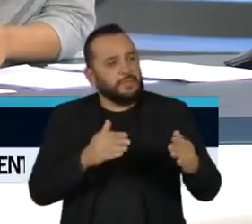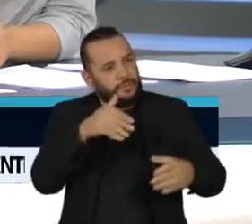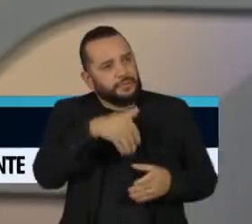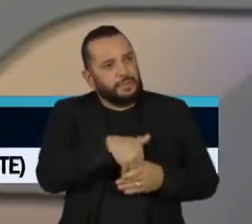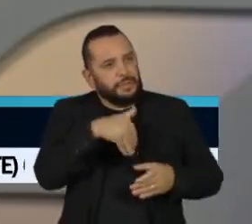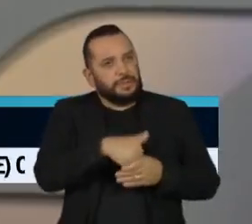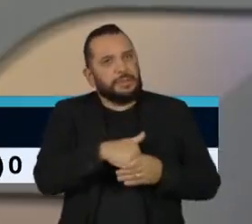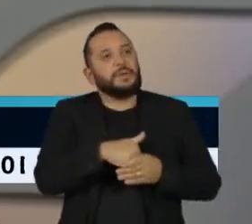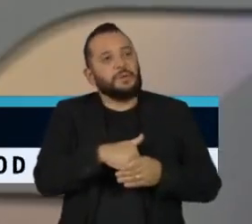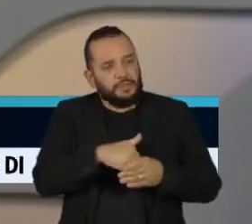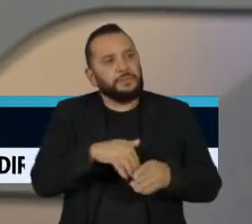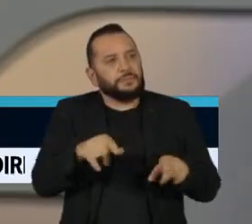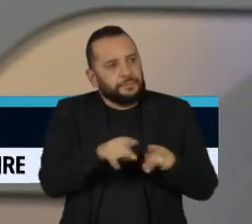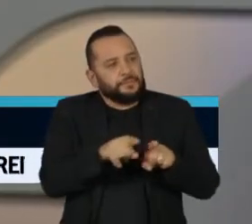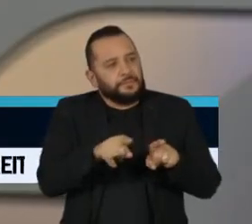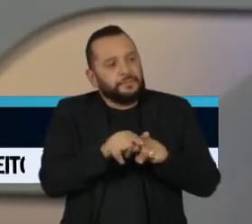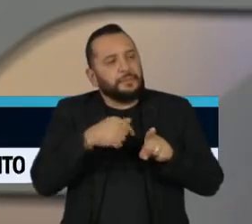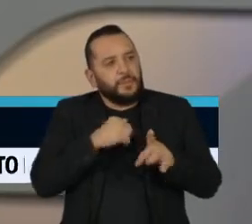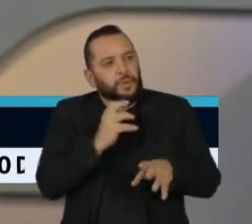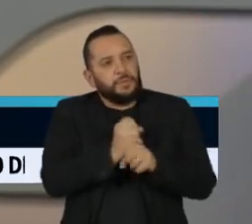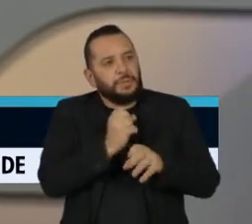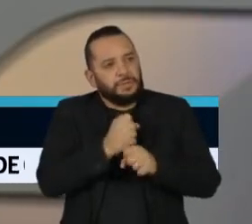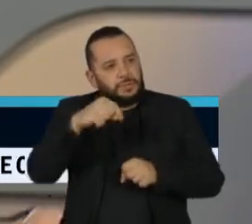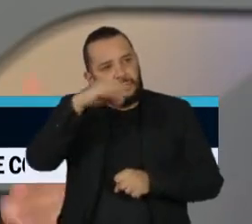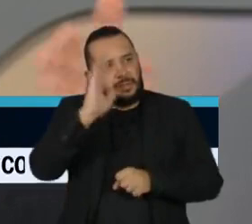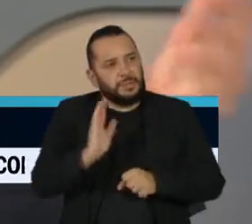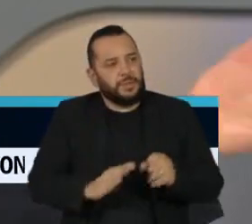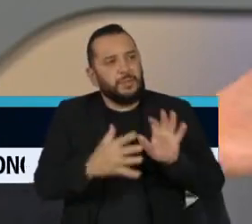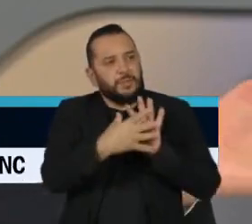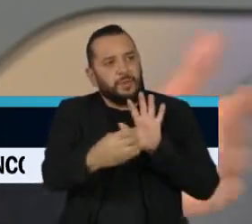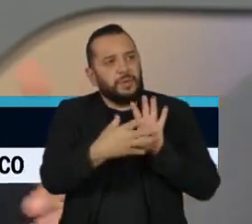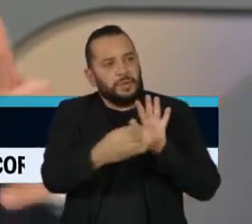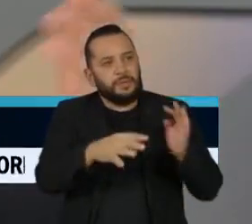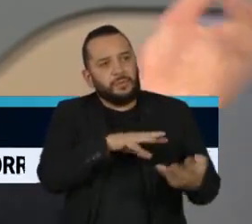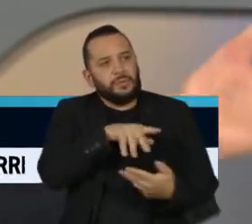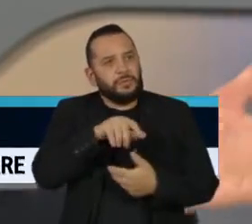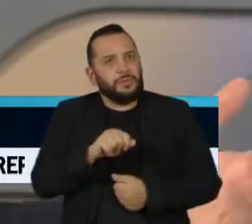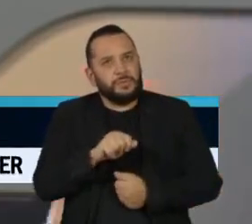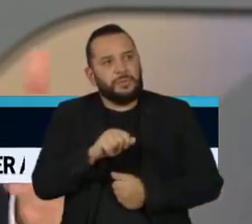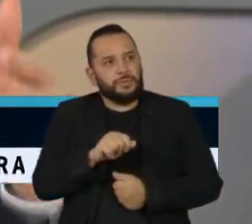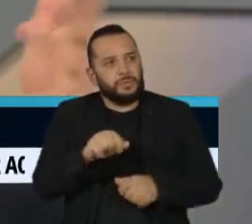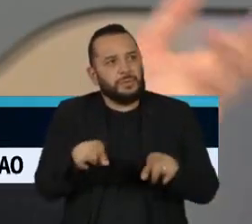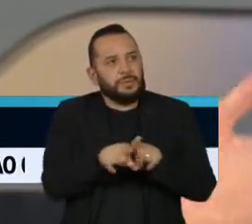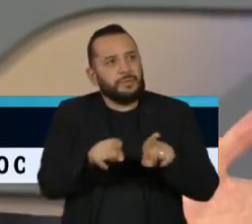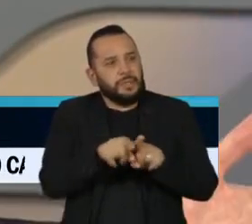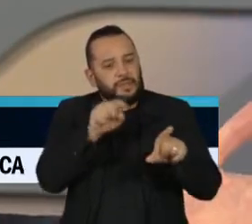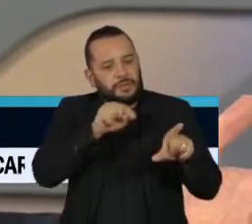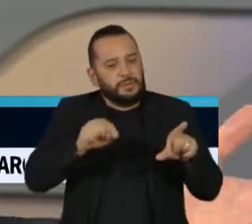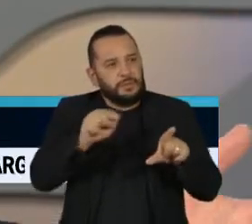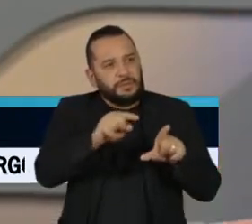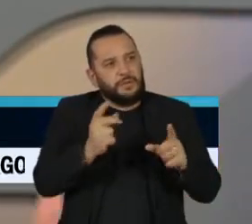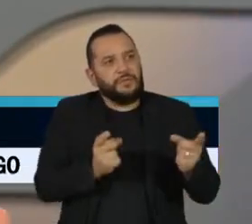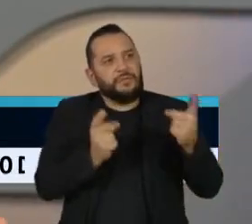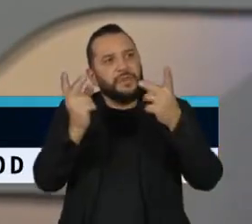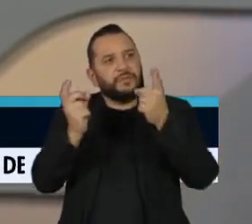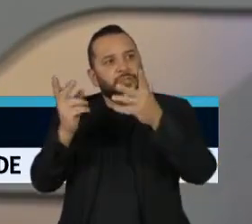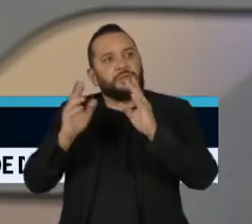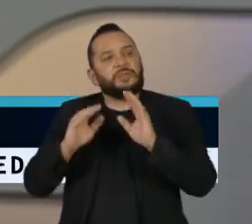apuração no Brasil é modelo para o mundo. Inclusive, urnas eletrônicas já foram exportadas para outros